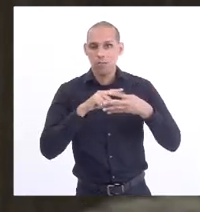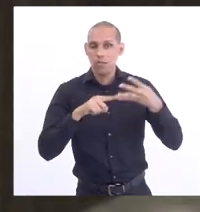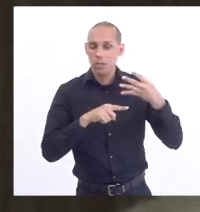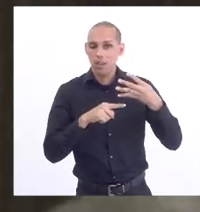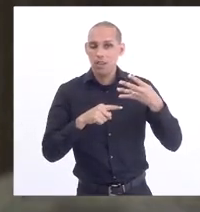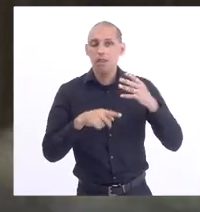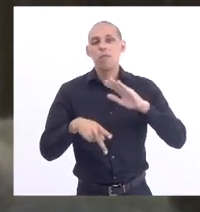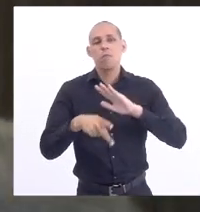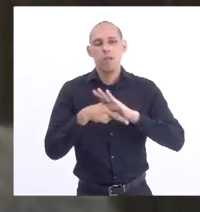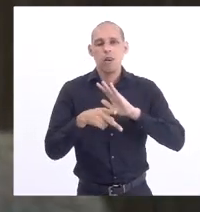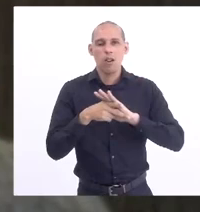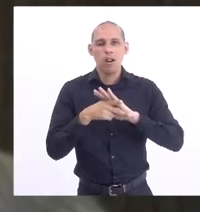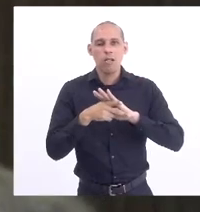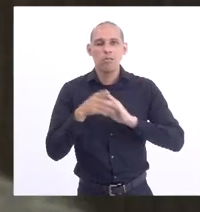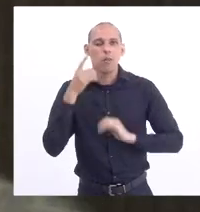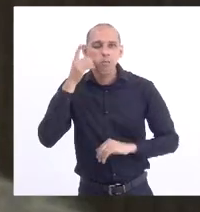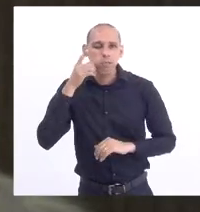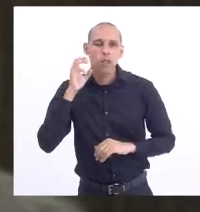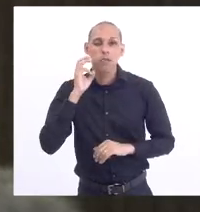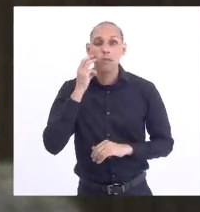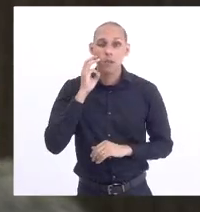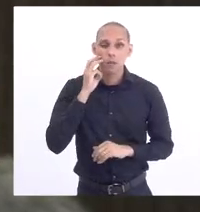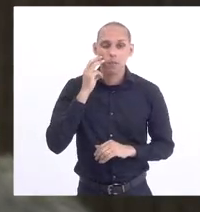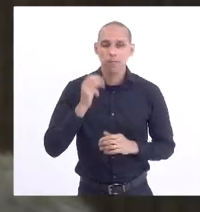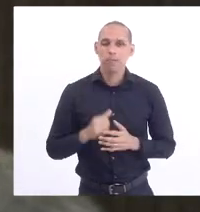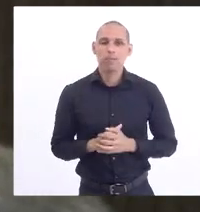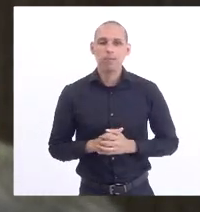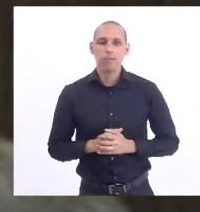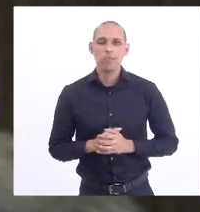do deputado Valdeque Carneiro.